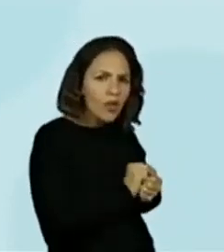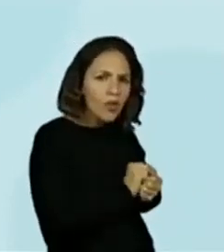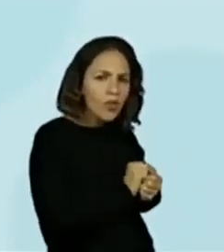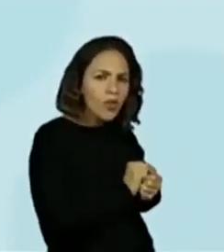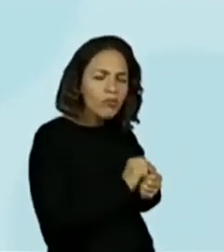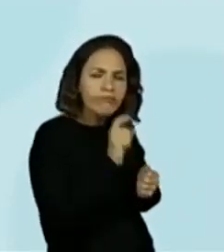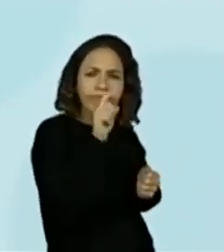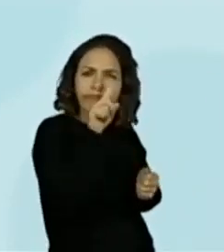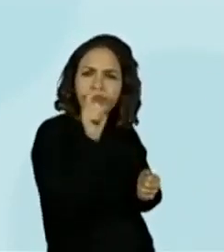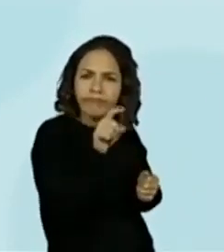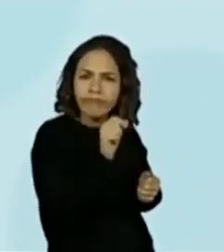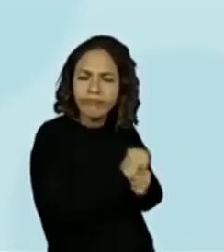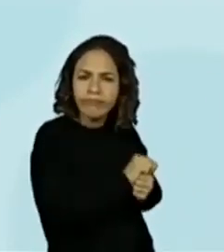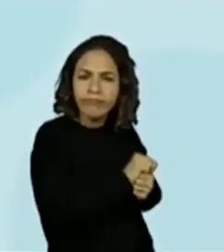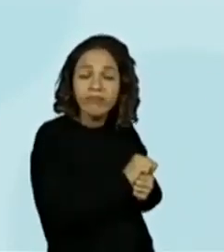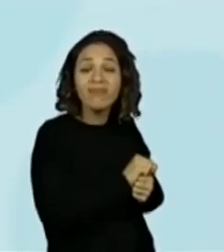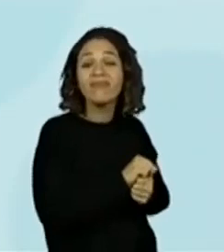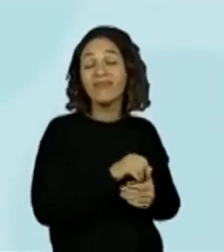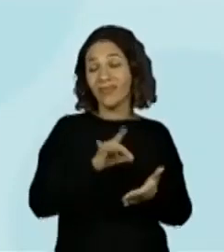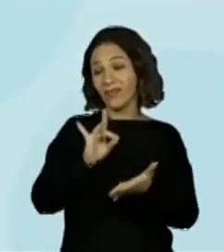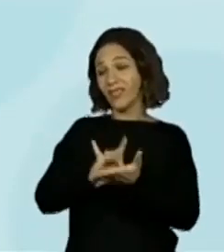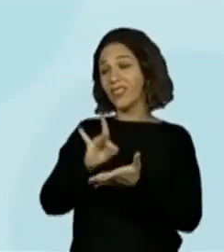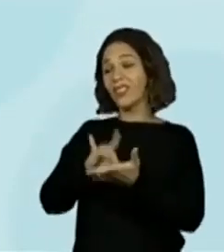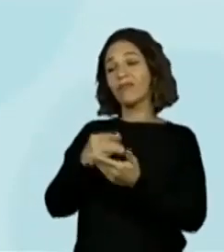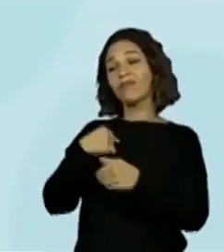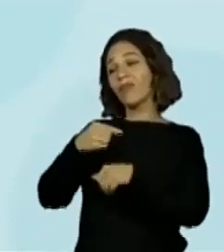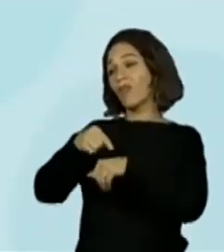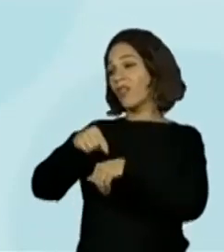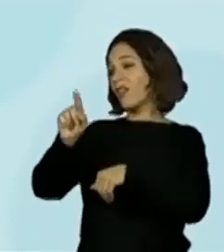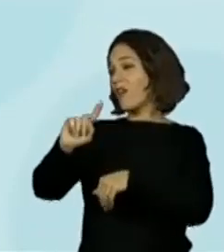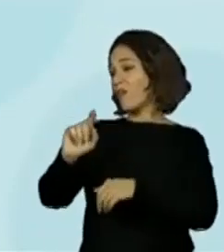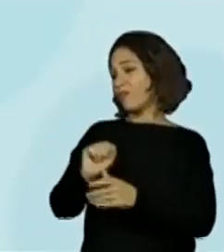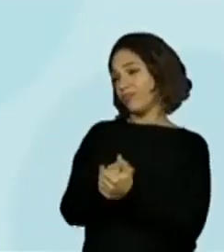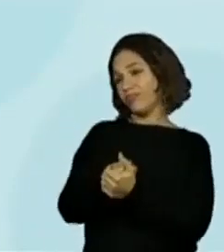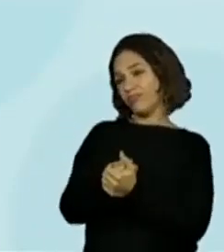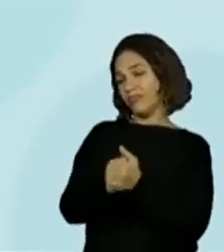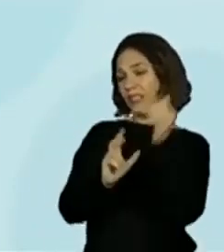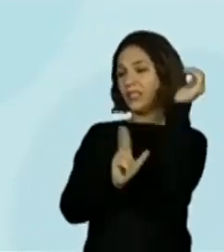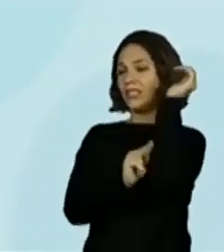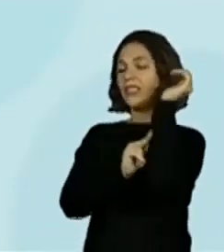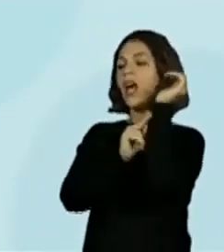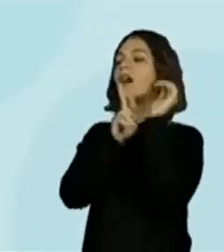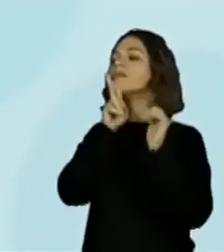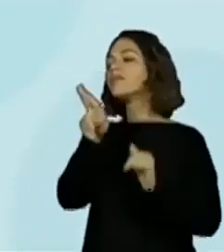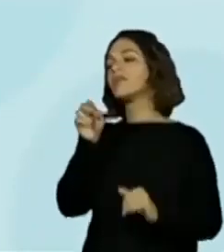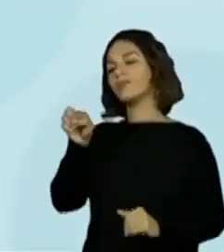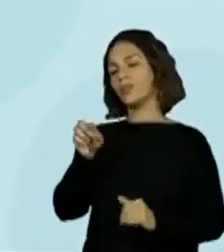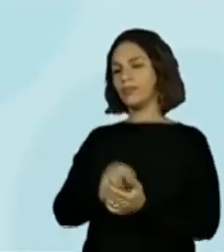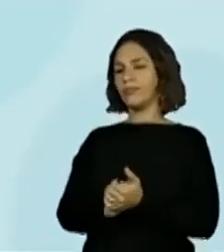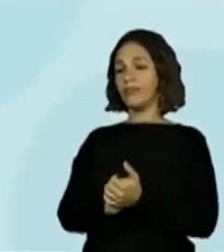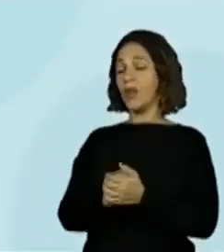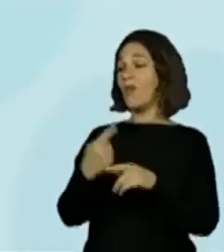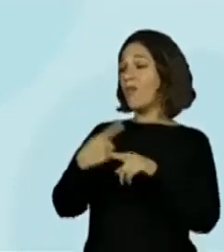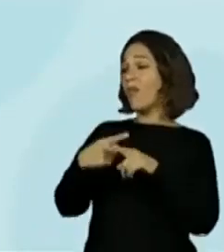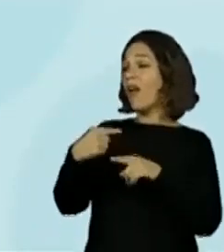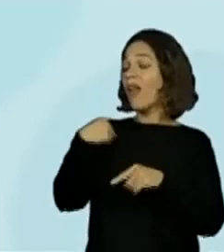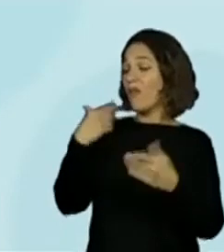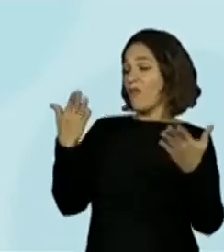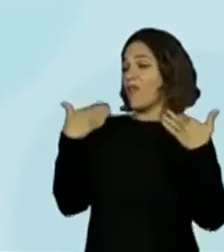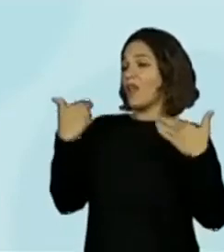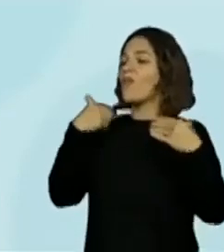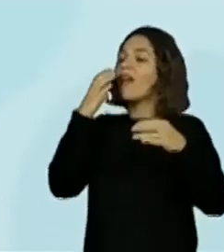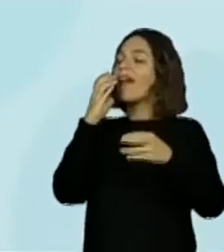falar a verdade, não tive tempo, respondeu a cigarra. Passei o verão